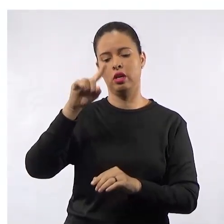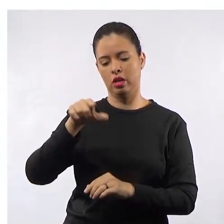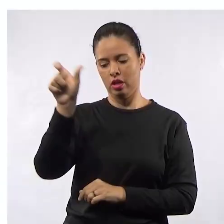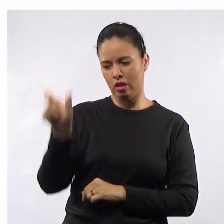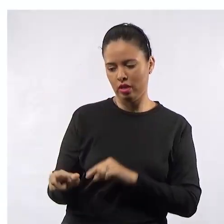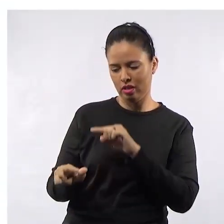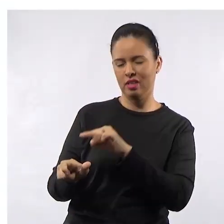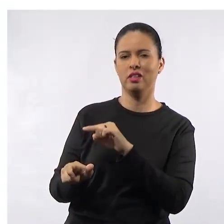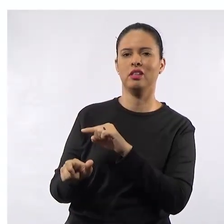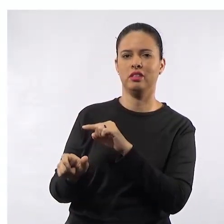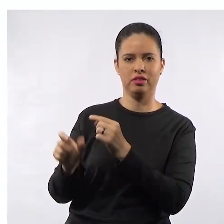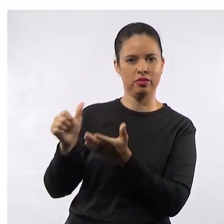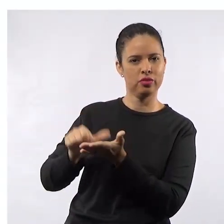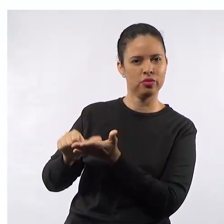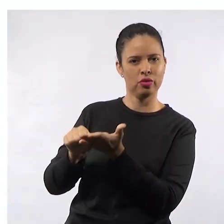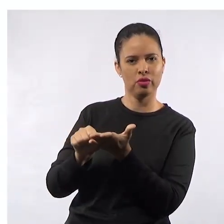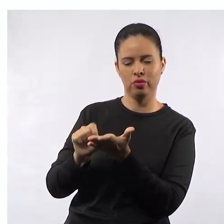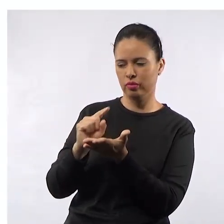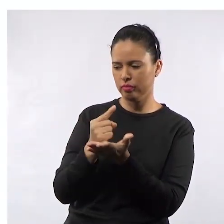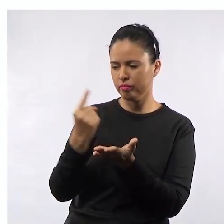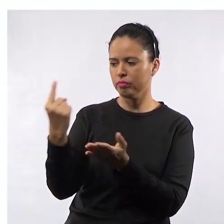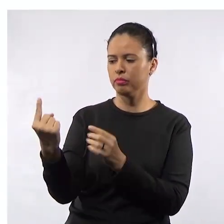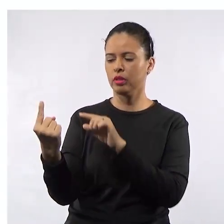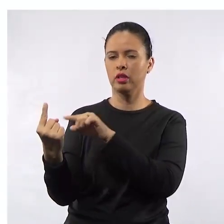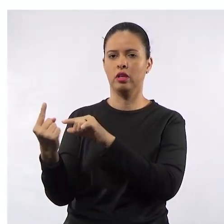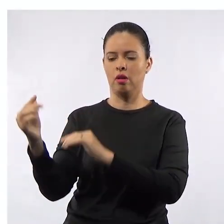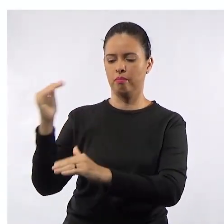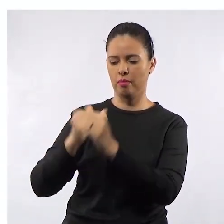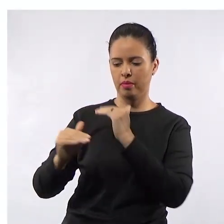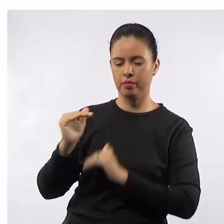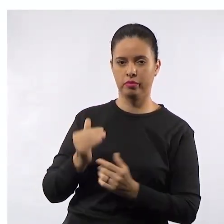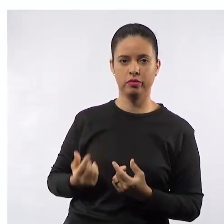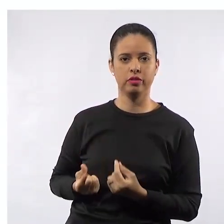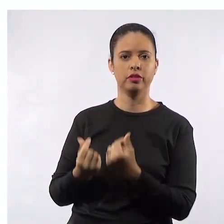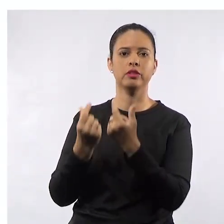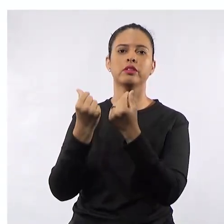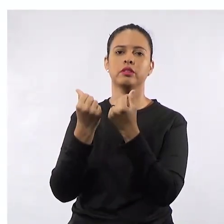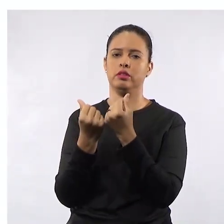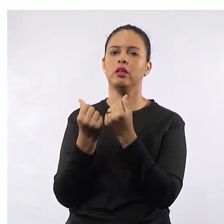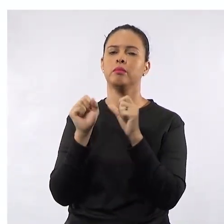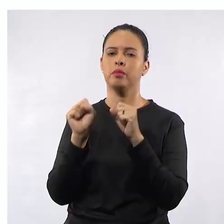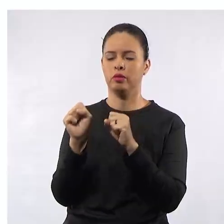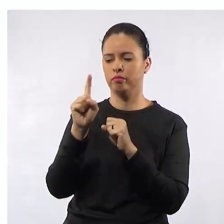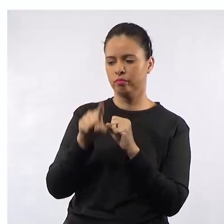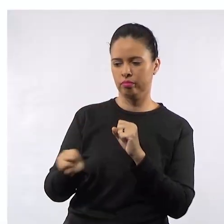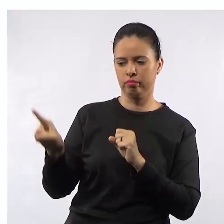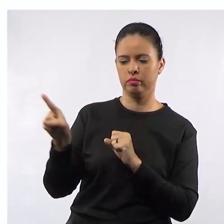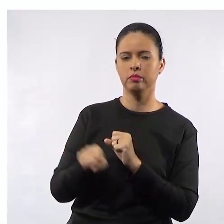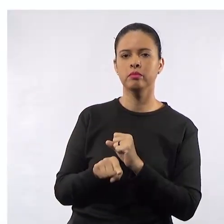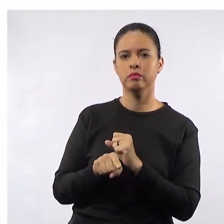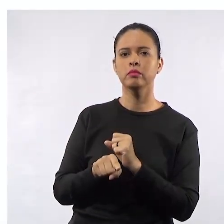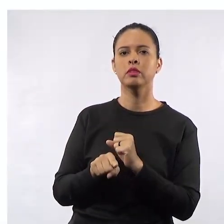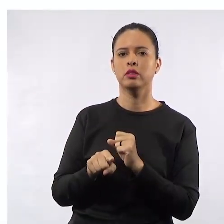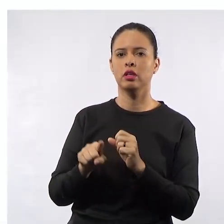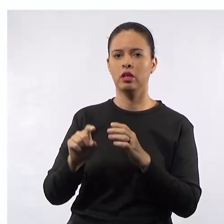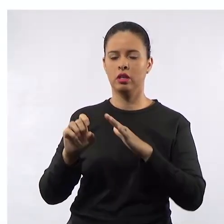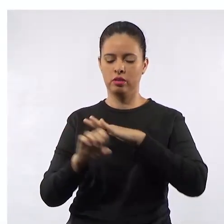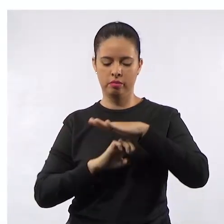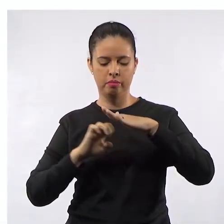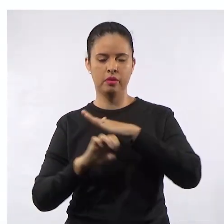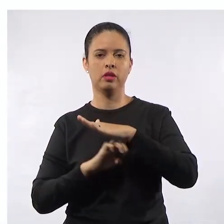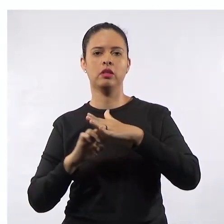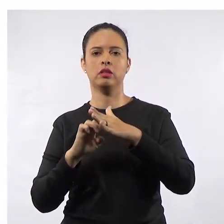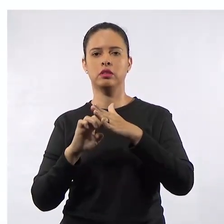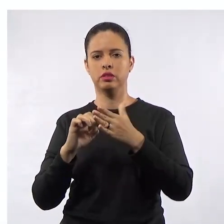do sócio ou seja naquele nesse caso também ele pode ter a exclusão tá assim ó a sociedade pode ser